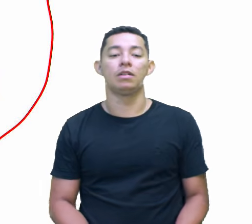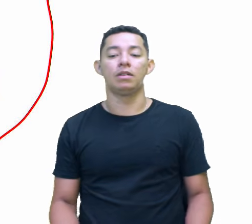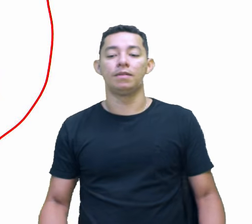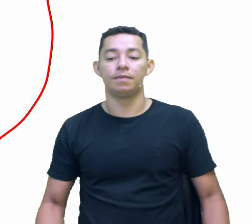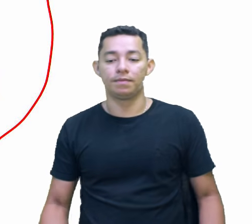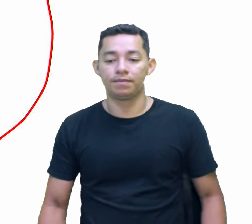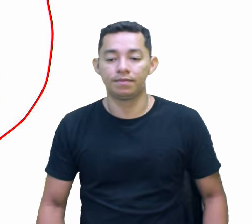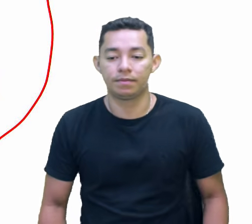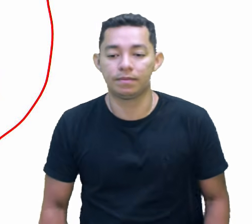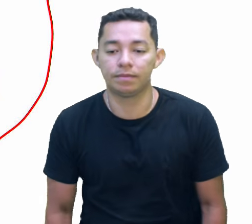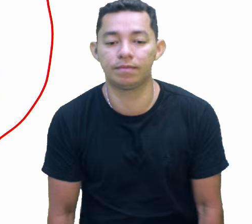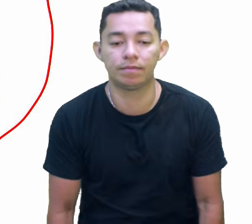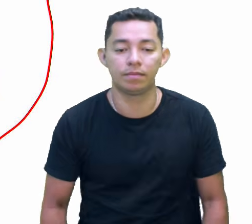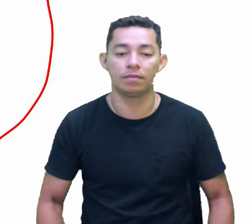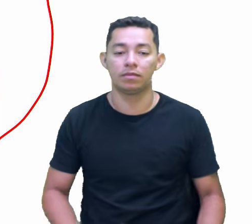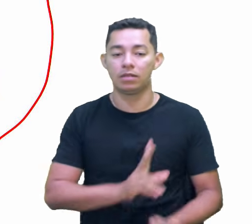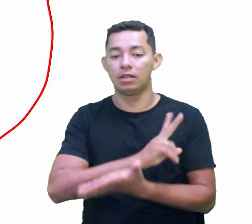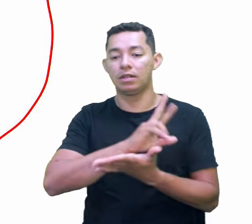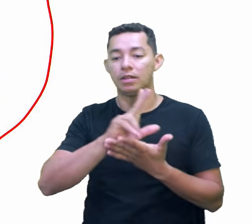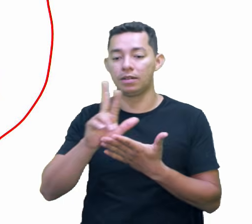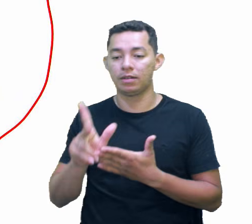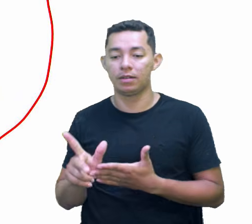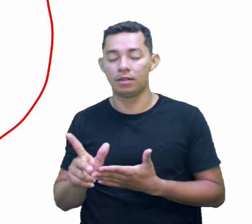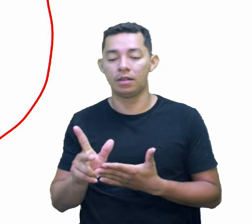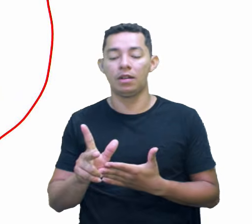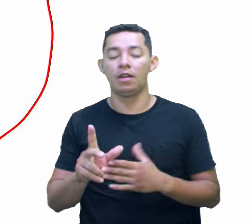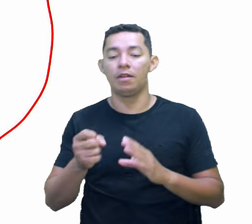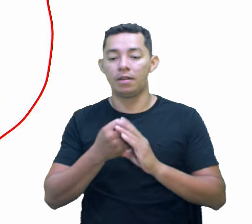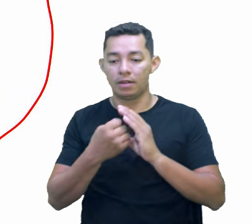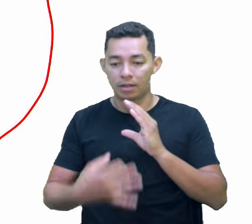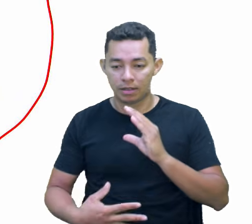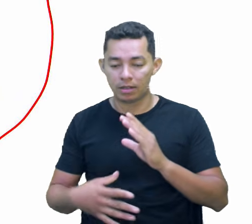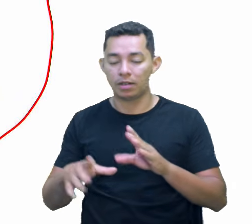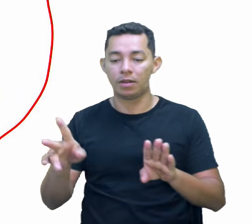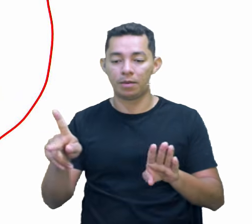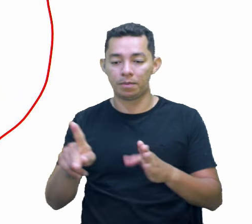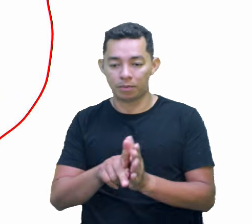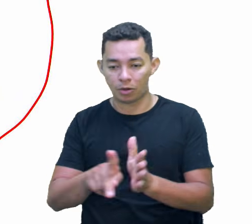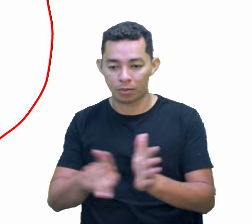fatores biológicos, ou seja, fatores bióticos,